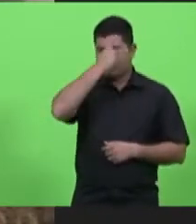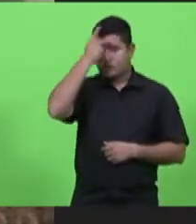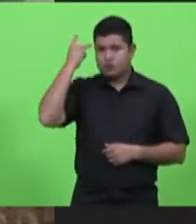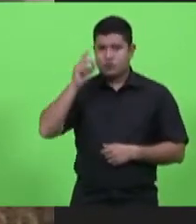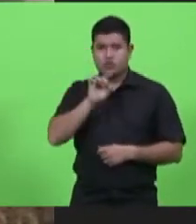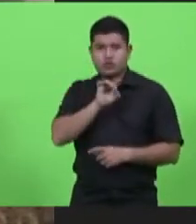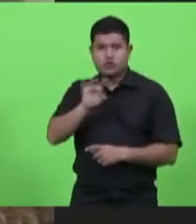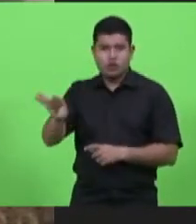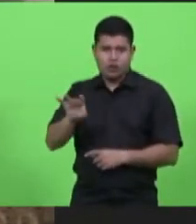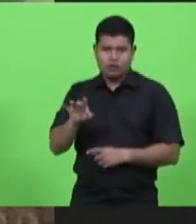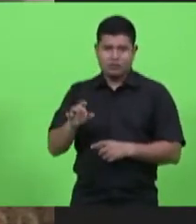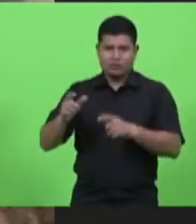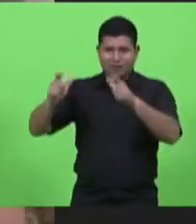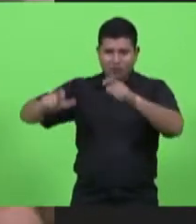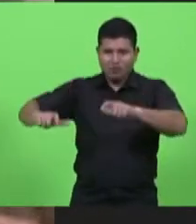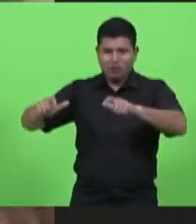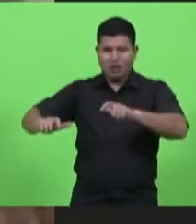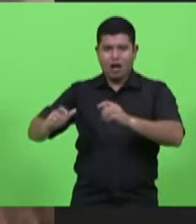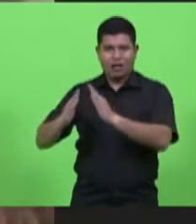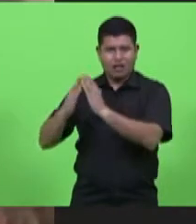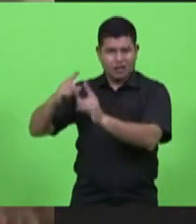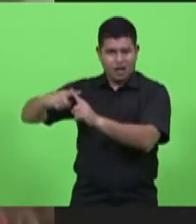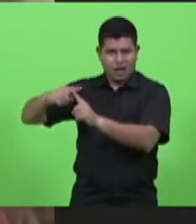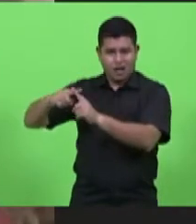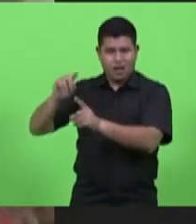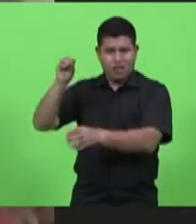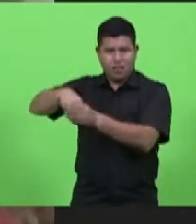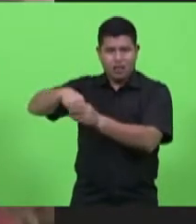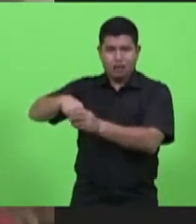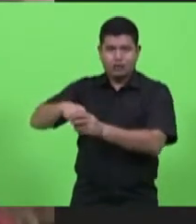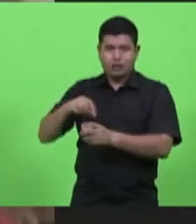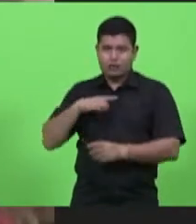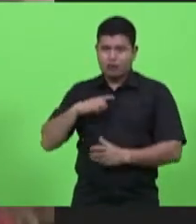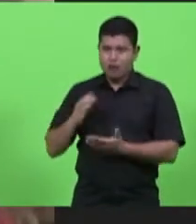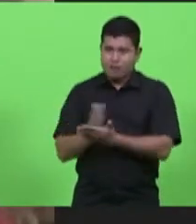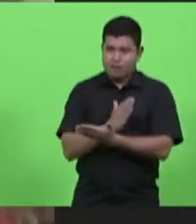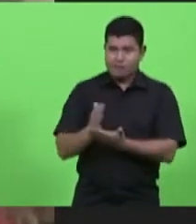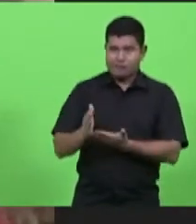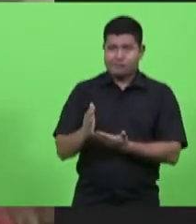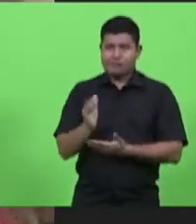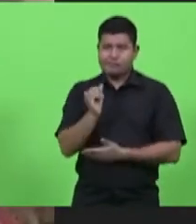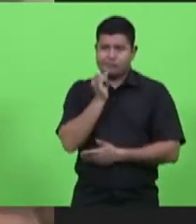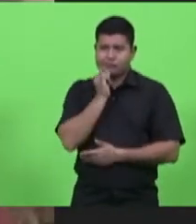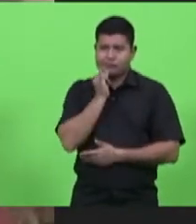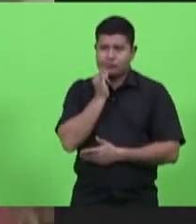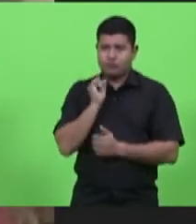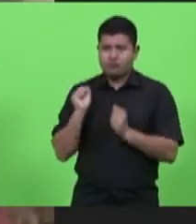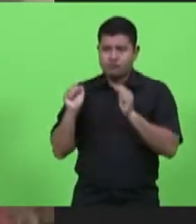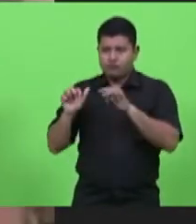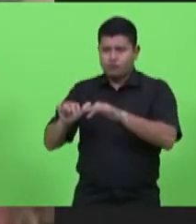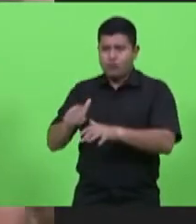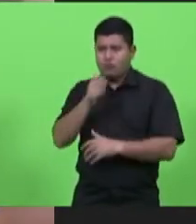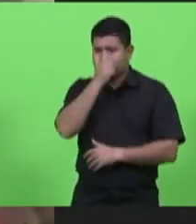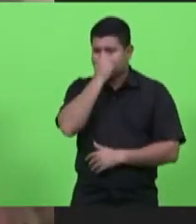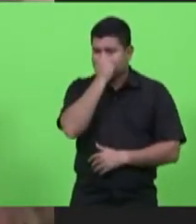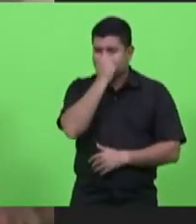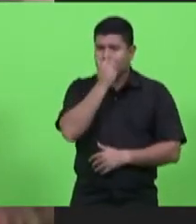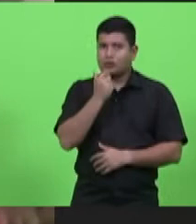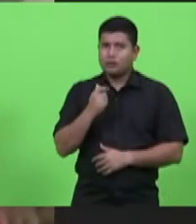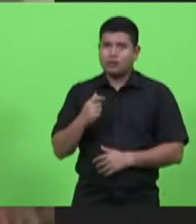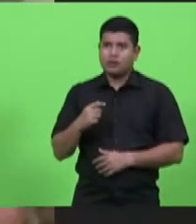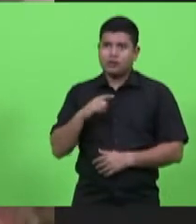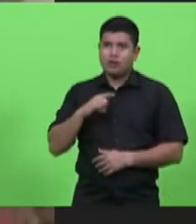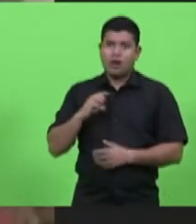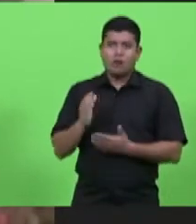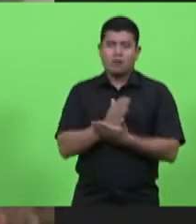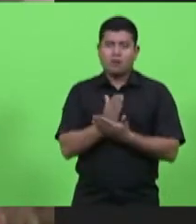templo. Eu acho uma atitude insensata, porque tem igrejas pequenas que 50 pessoas vai lotar o templo. Tem templos que cabem 2 mil pessoas,